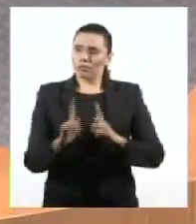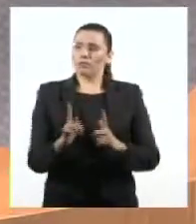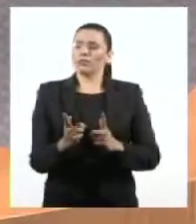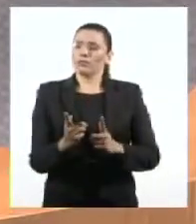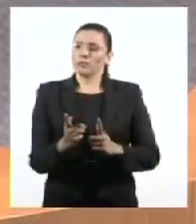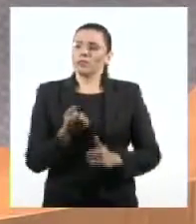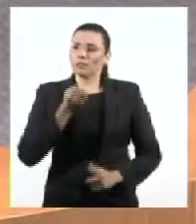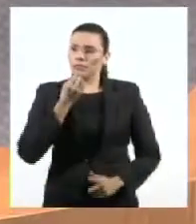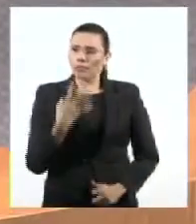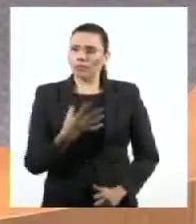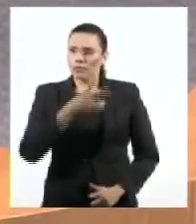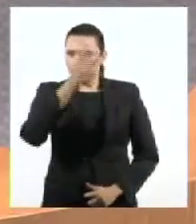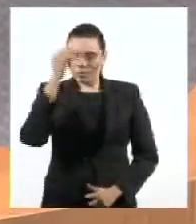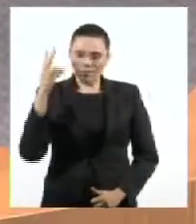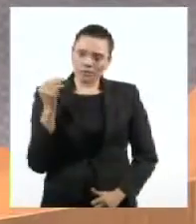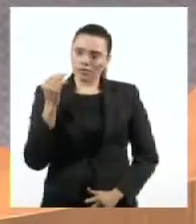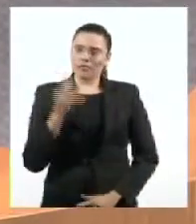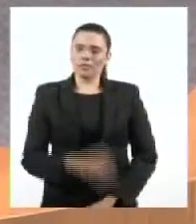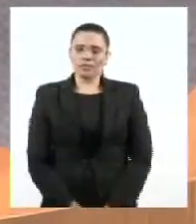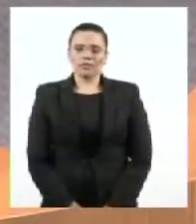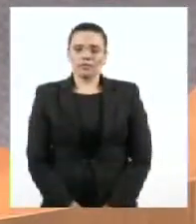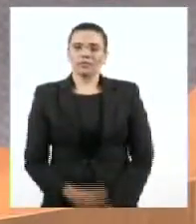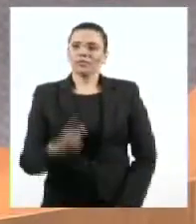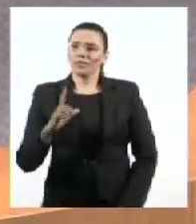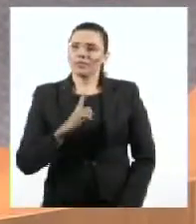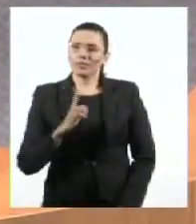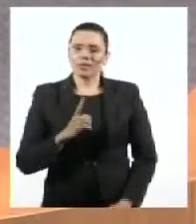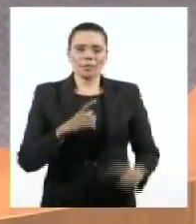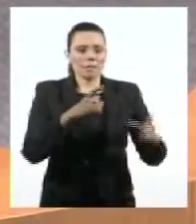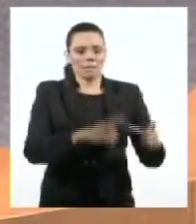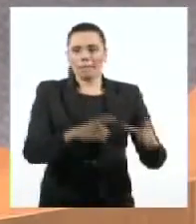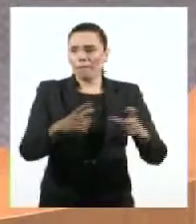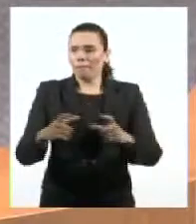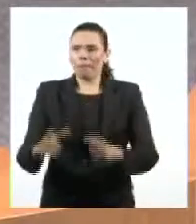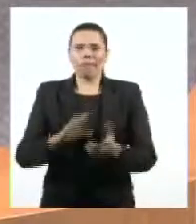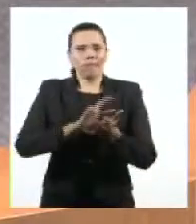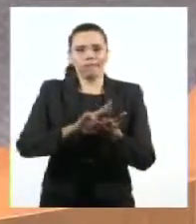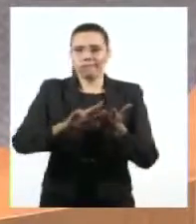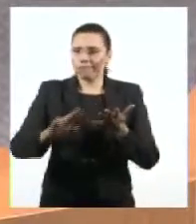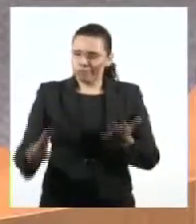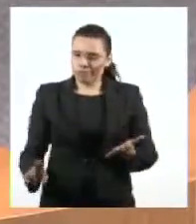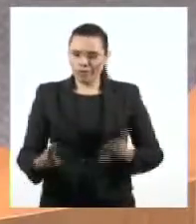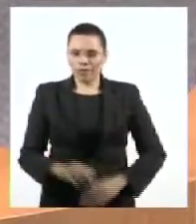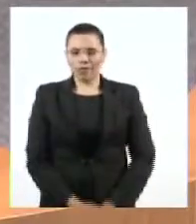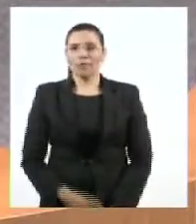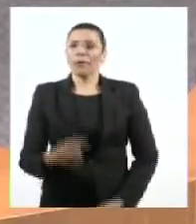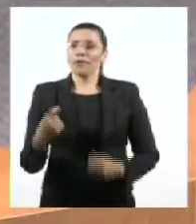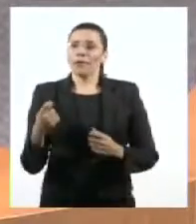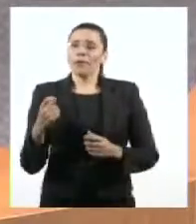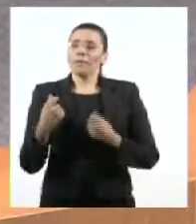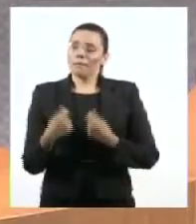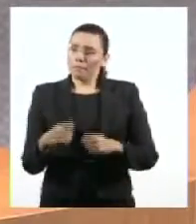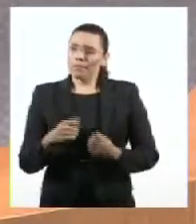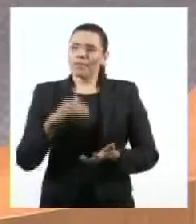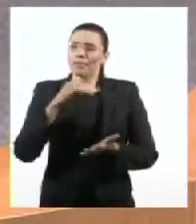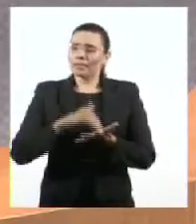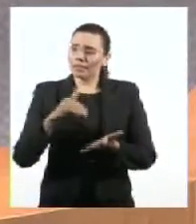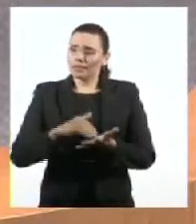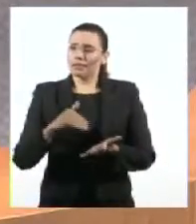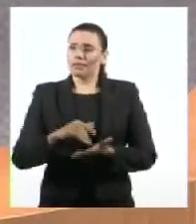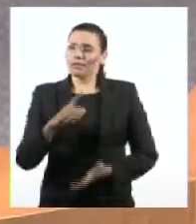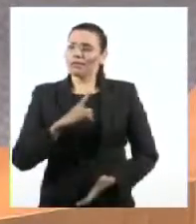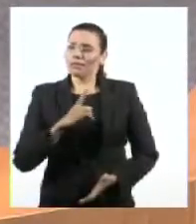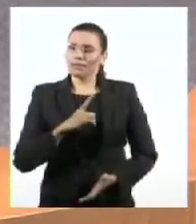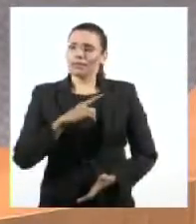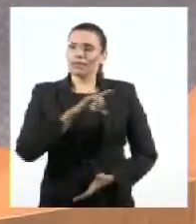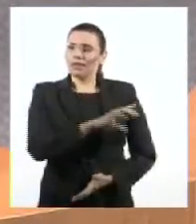diversos bairros, diversas áreas, zonas, que precisa ter uma secretaria para ouvir a comunidade e para executar suas